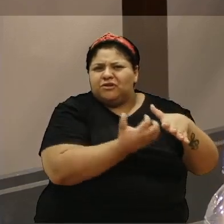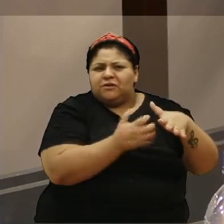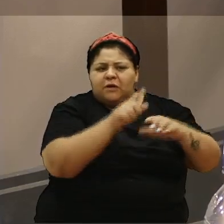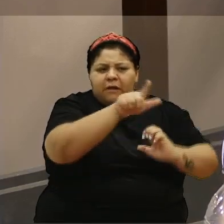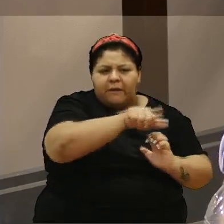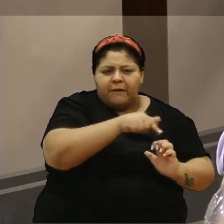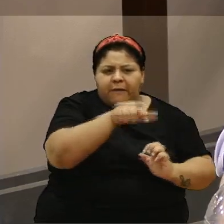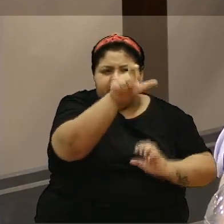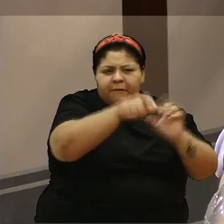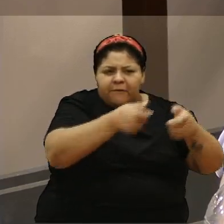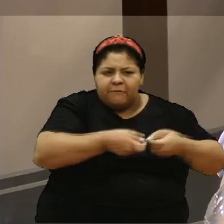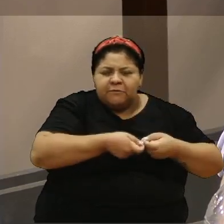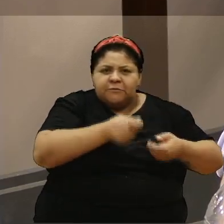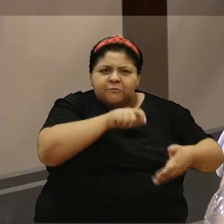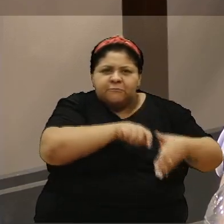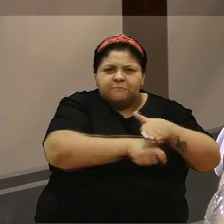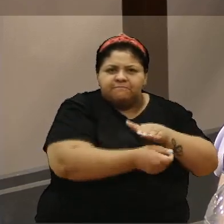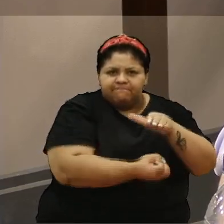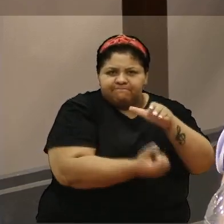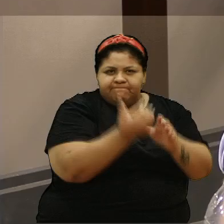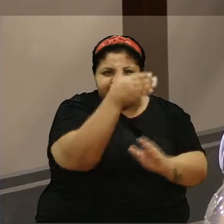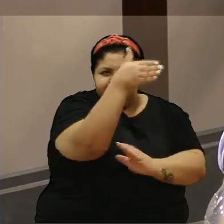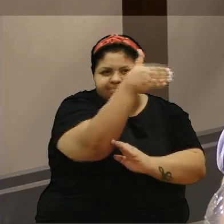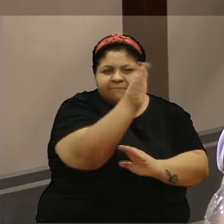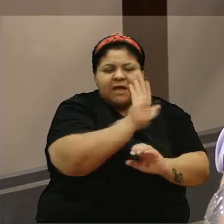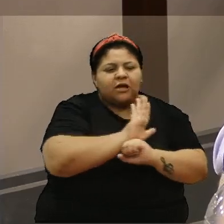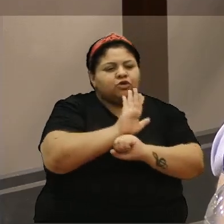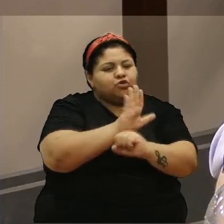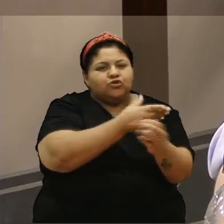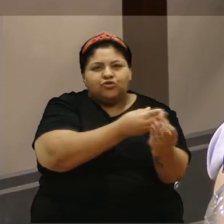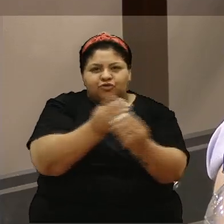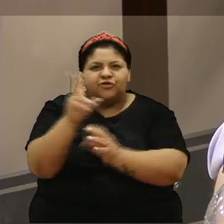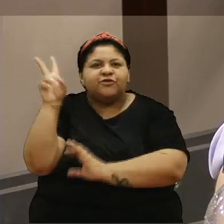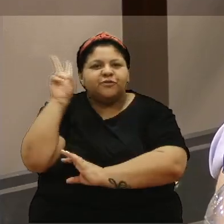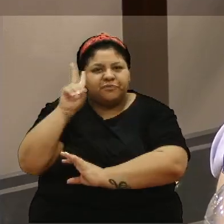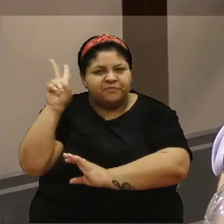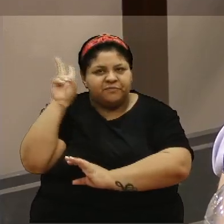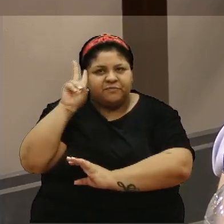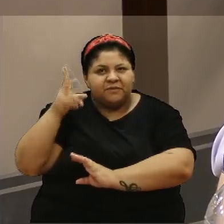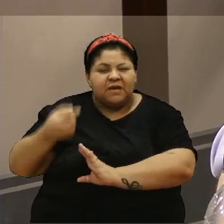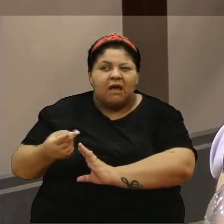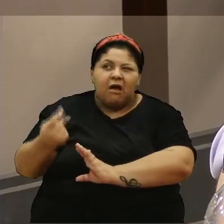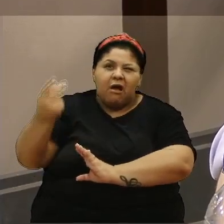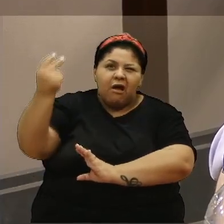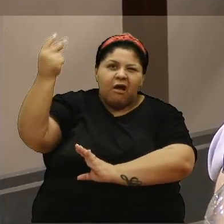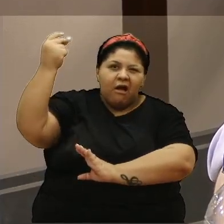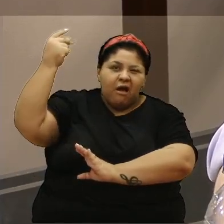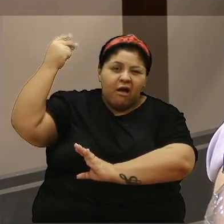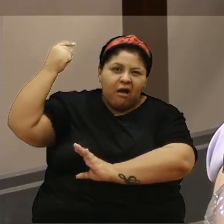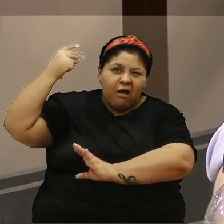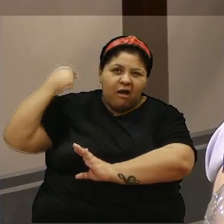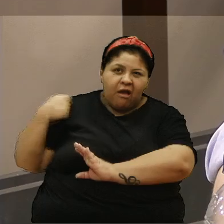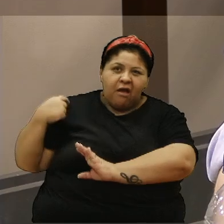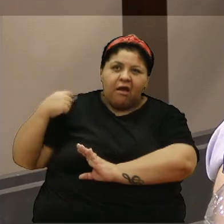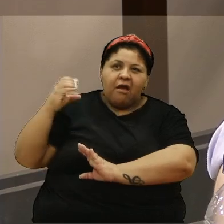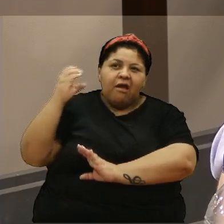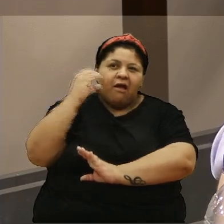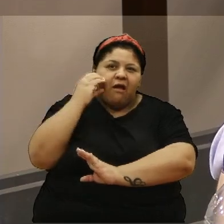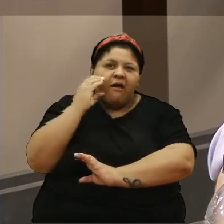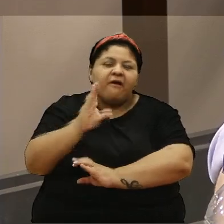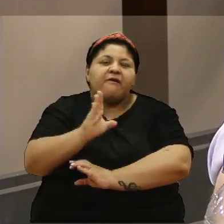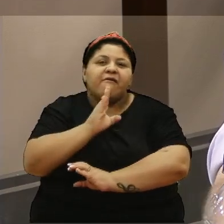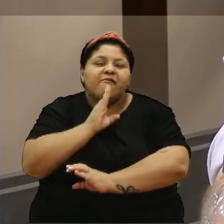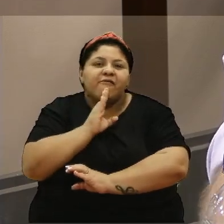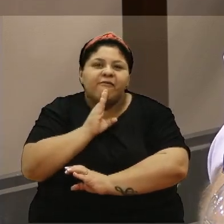fazer uma pousada, já ajuda muito, né. E lembrando que, anos atrás, antigamente, a Ana Rec era conhecida